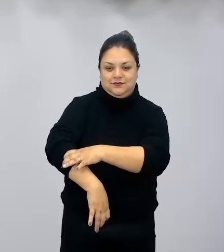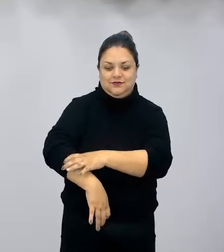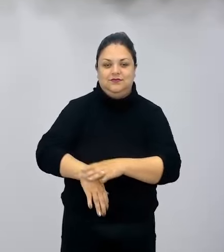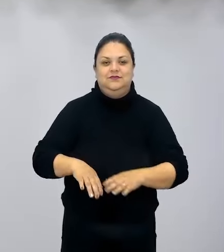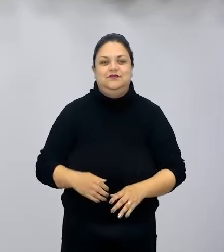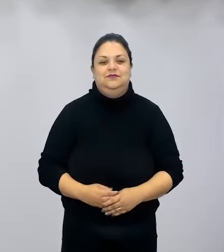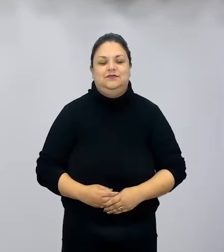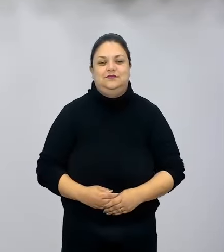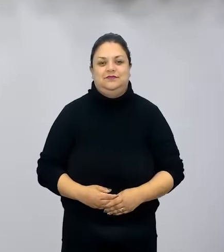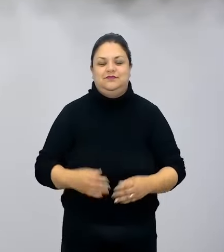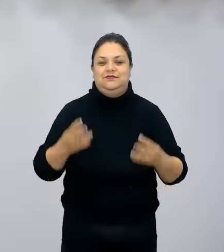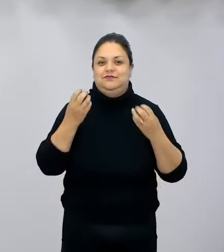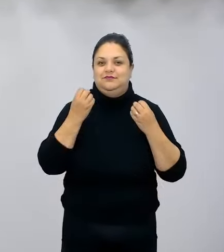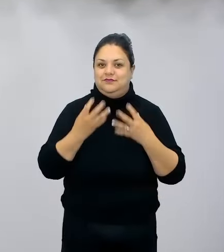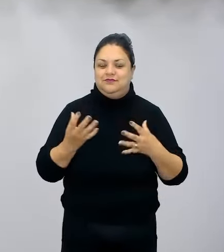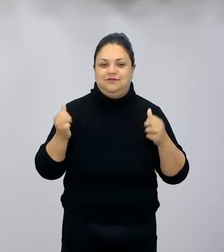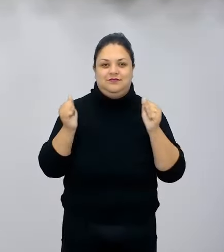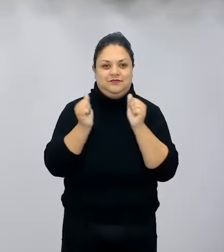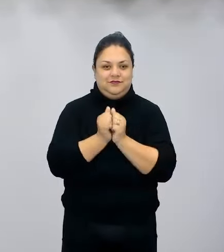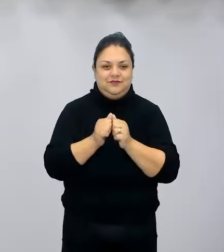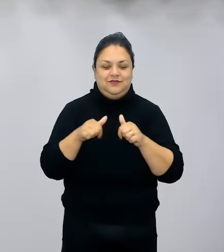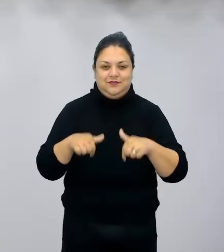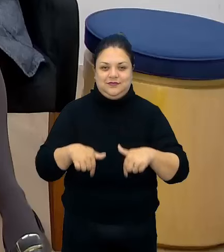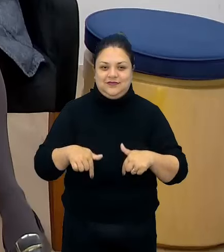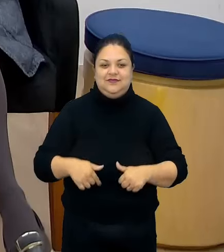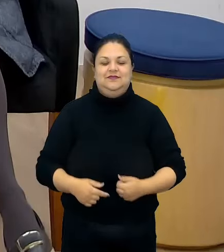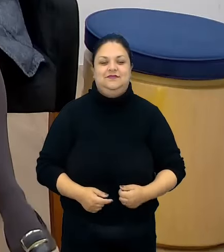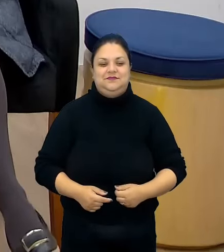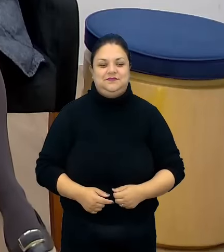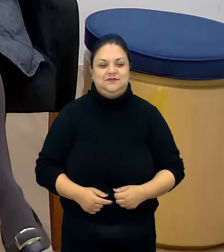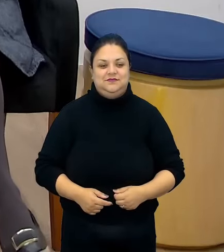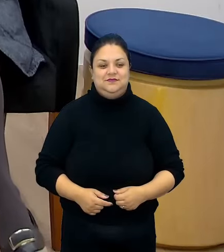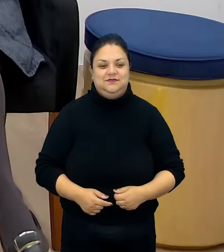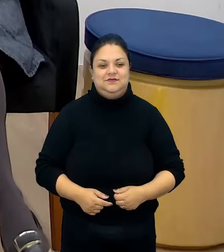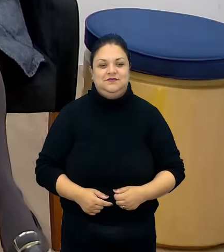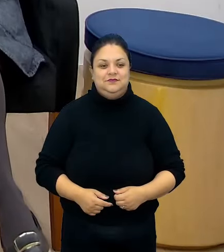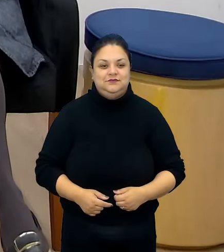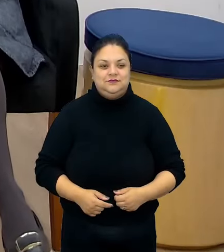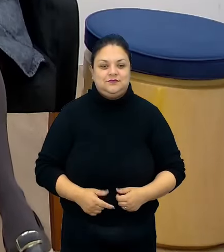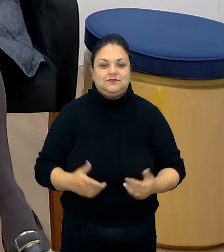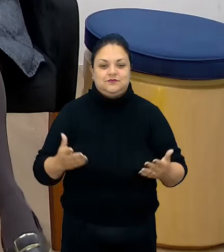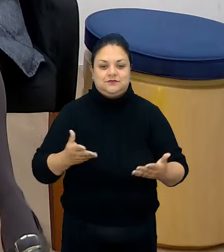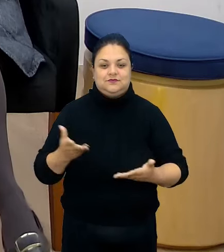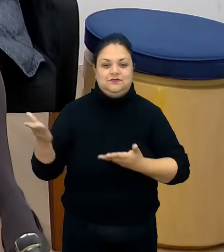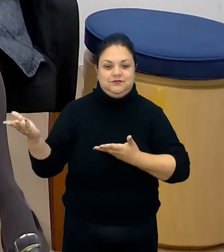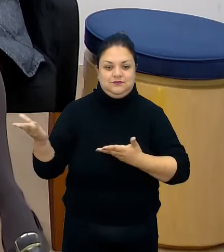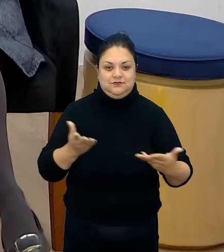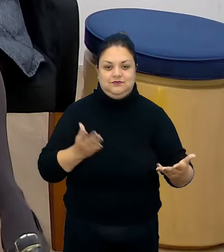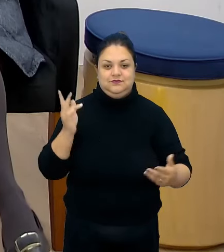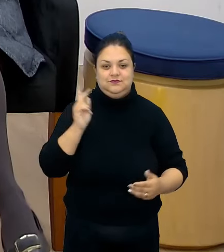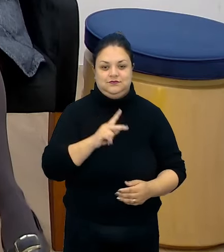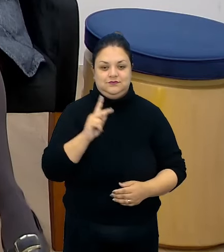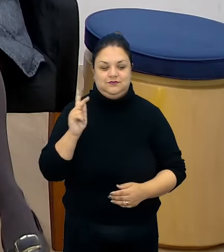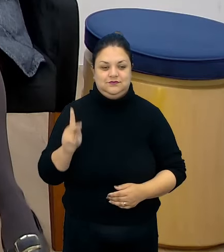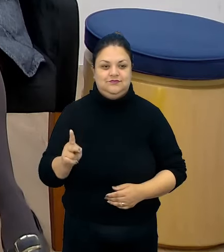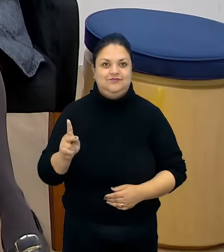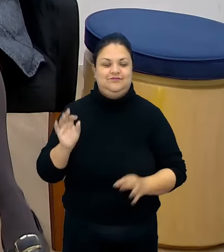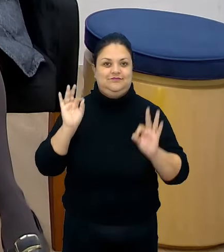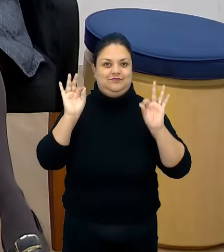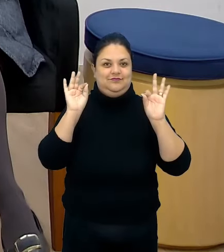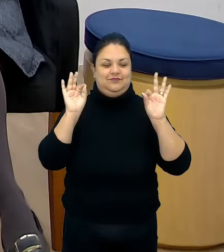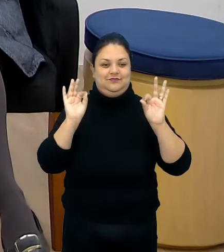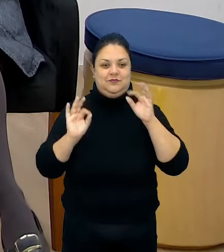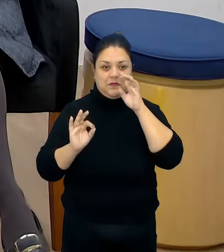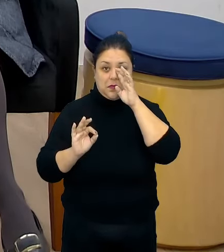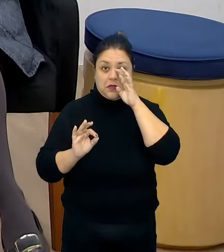alegria estarmos nesse momento juntos aqui, né, Tânia? Com juntas, certeza. Recebendo essa professora tão ilustre